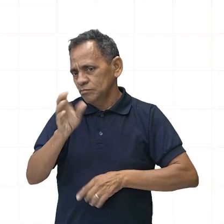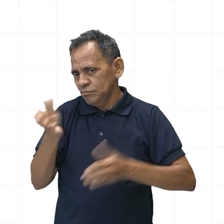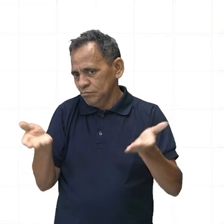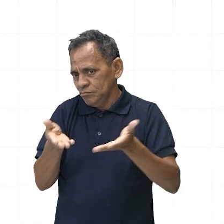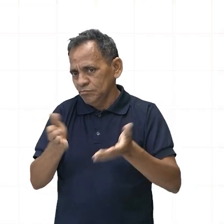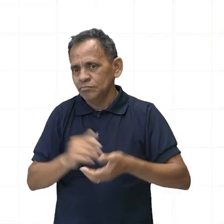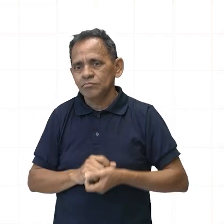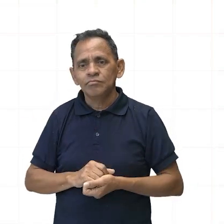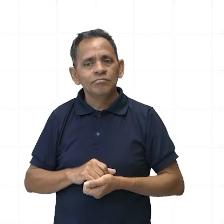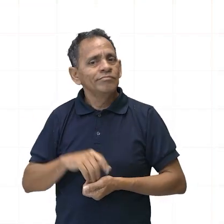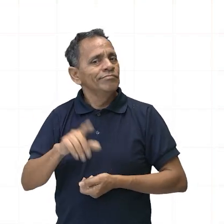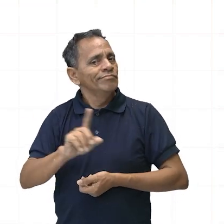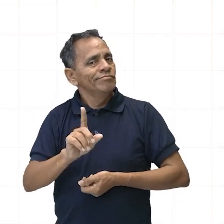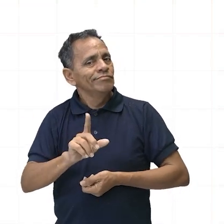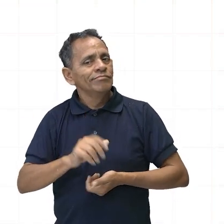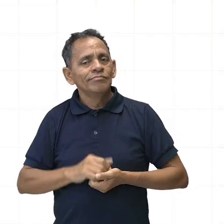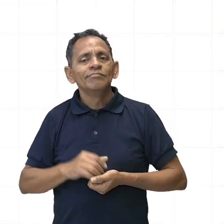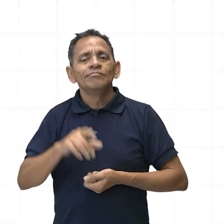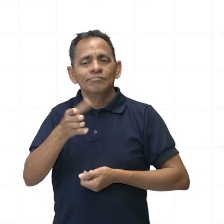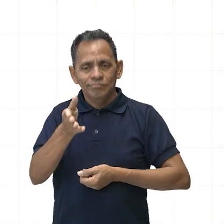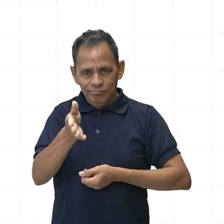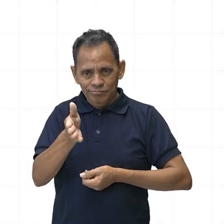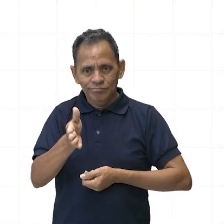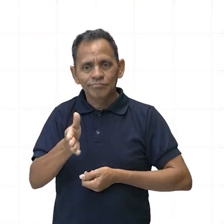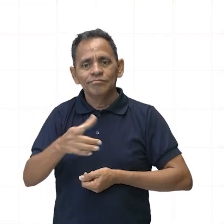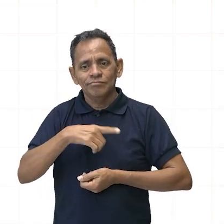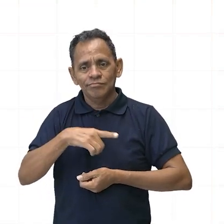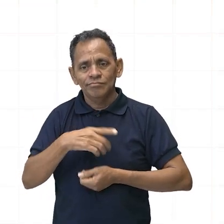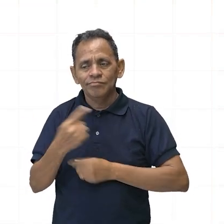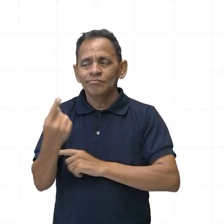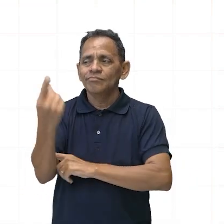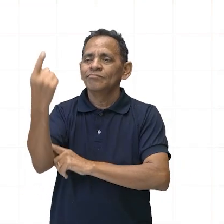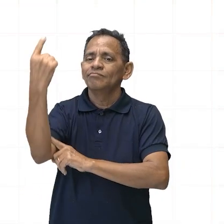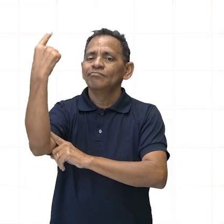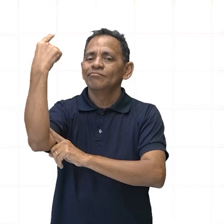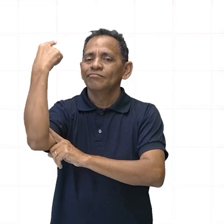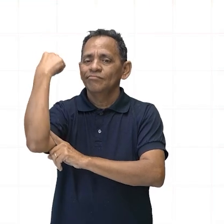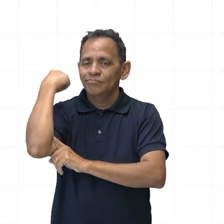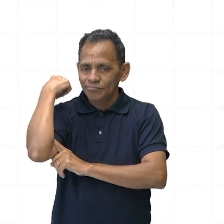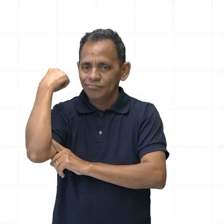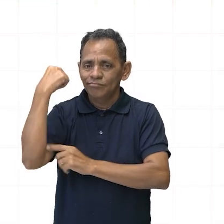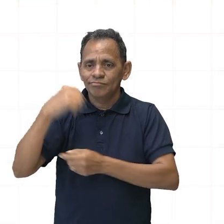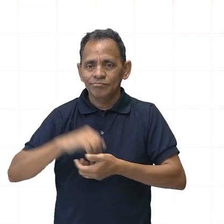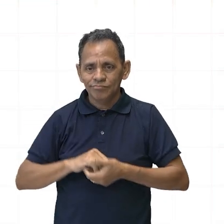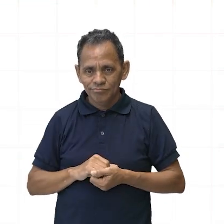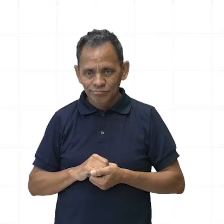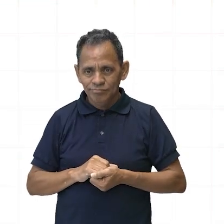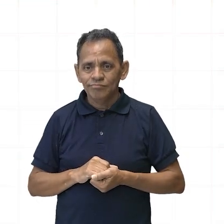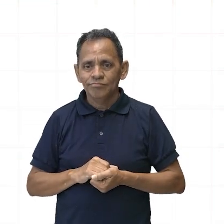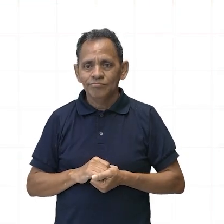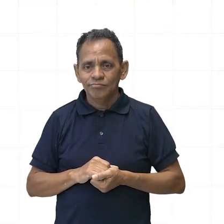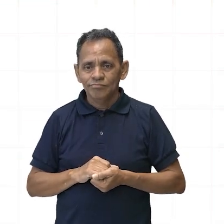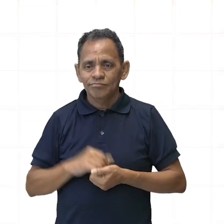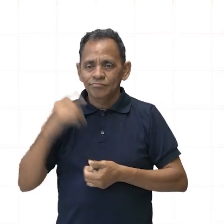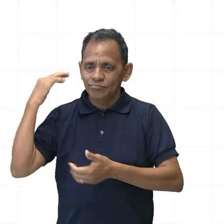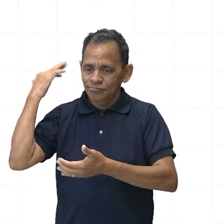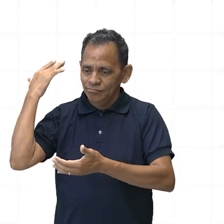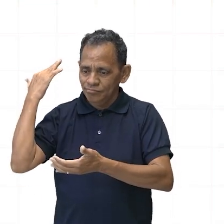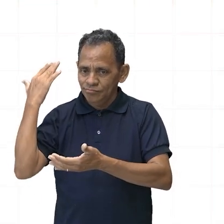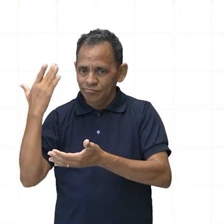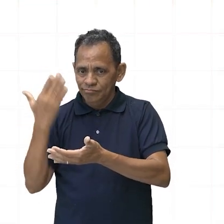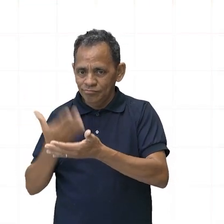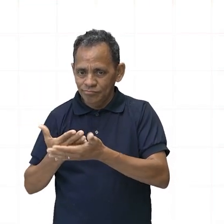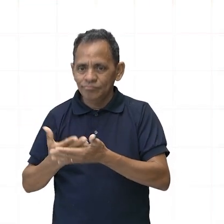trabalho já existe desde os nossos antepassados, então tem essa evolução ao longo desse período e